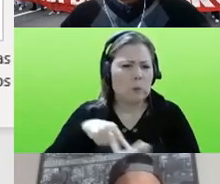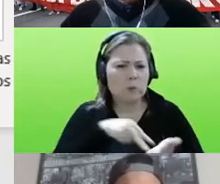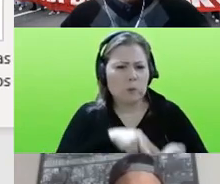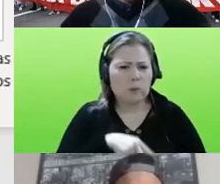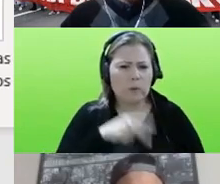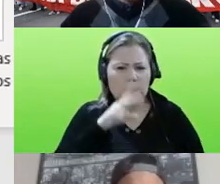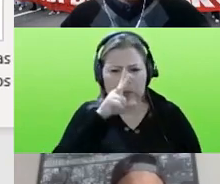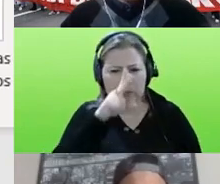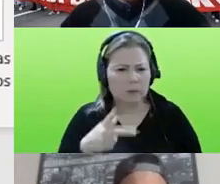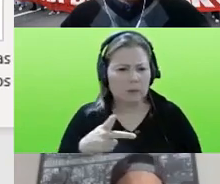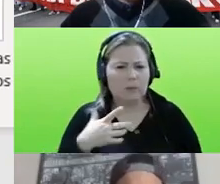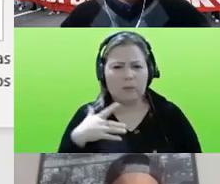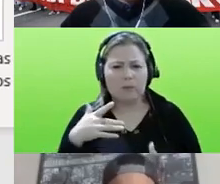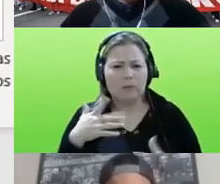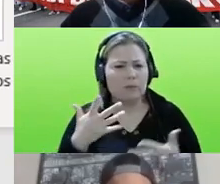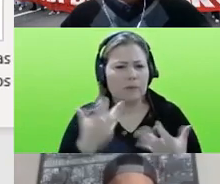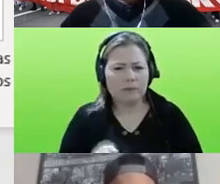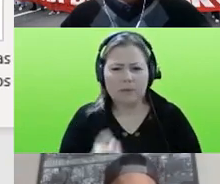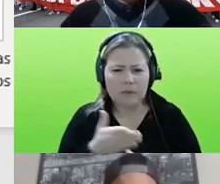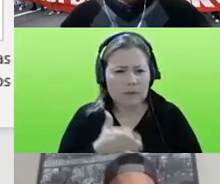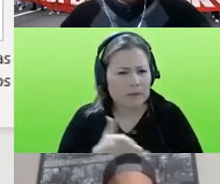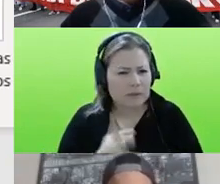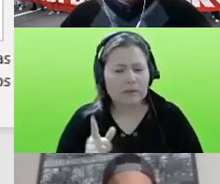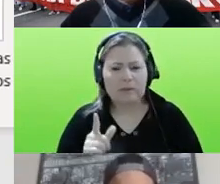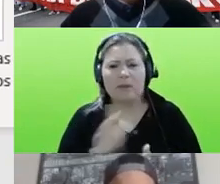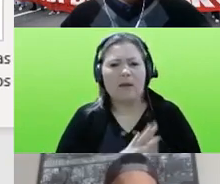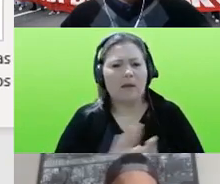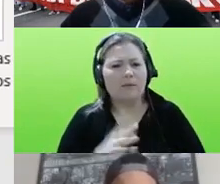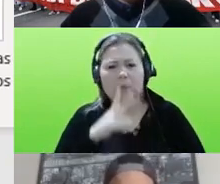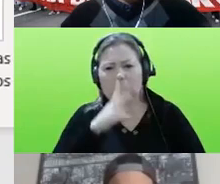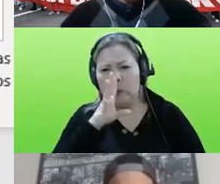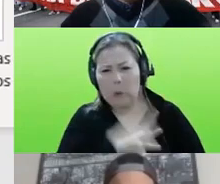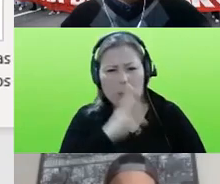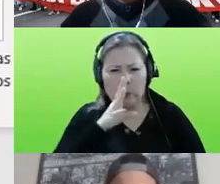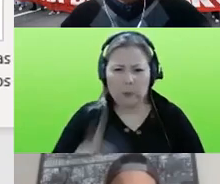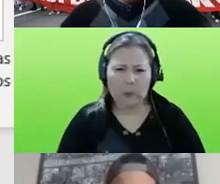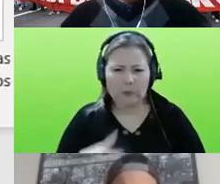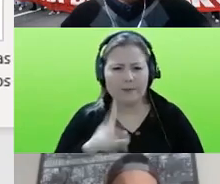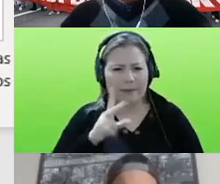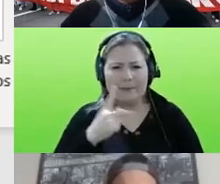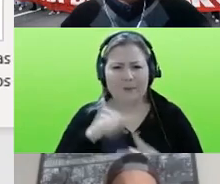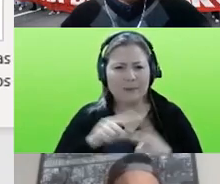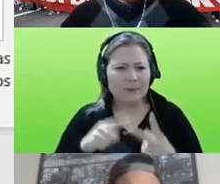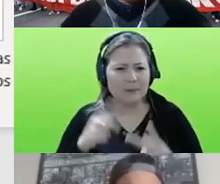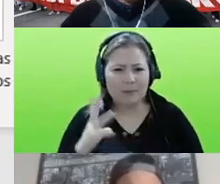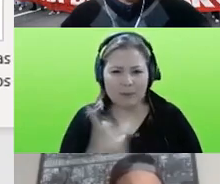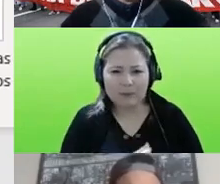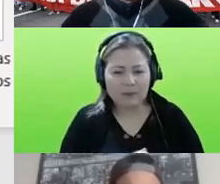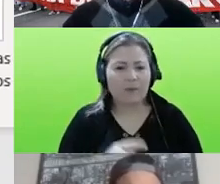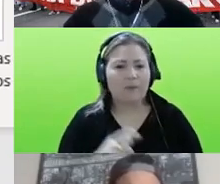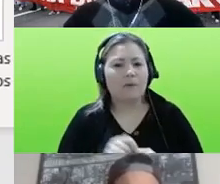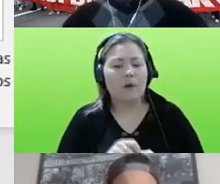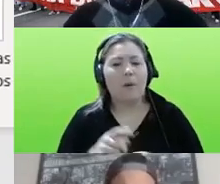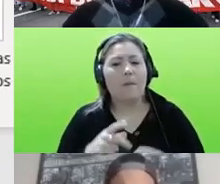antiglobalistas, posicionamentos anti-identitários, contra o pluralismo democrático, etc.,